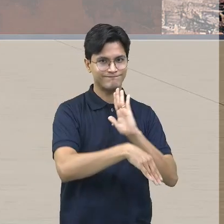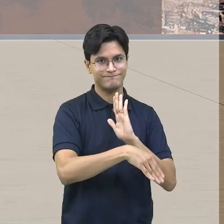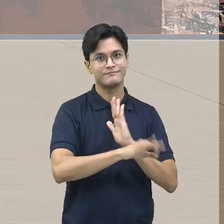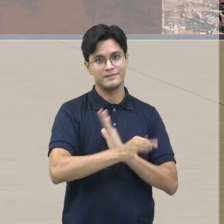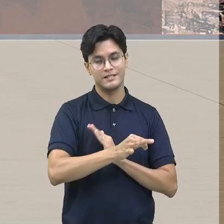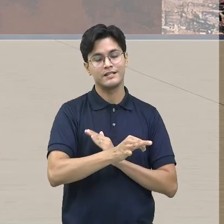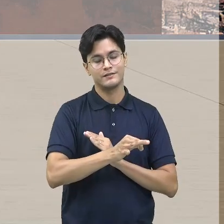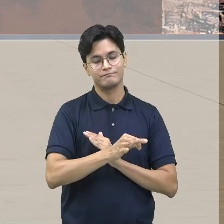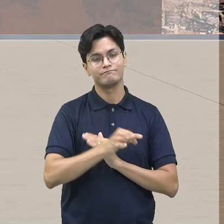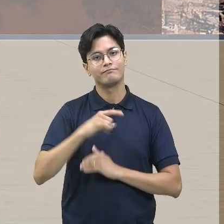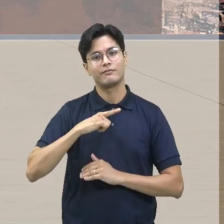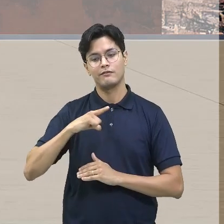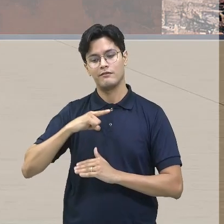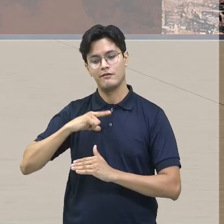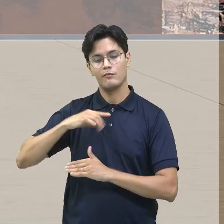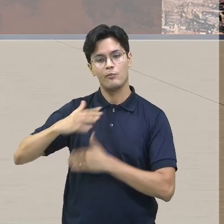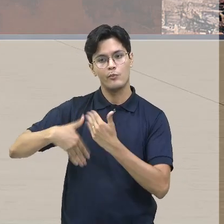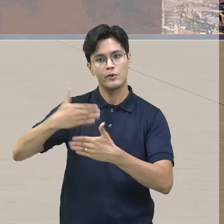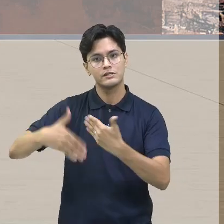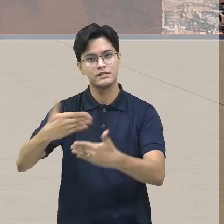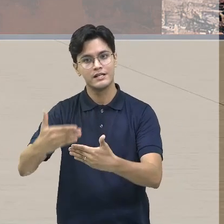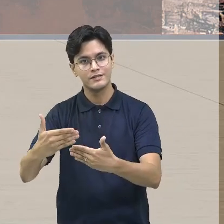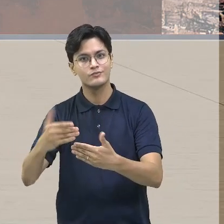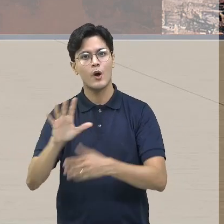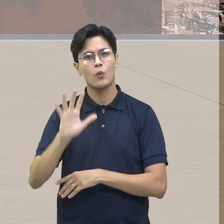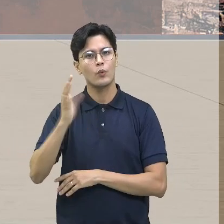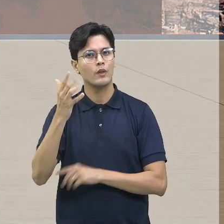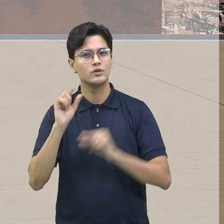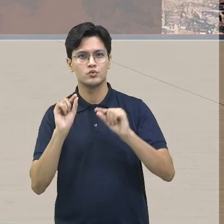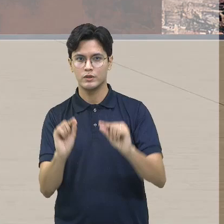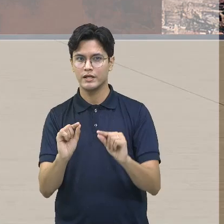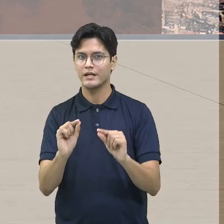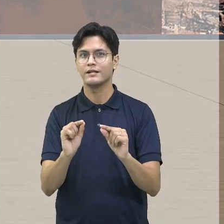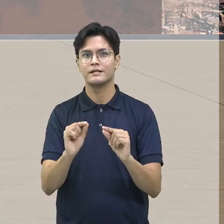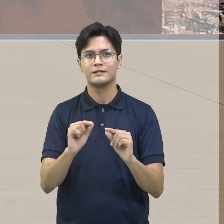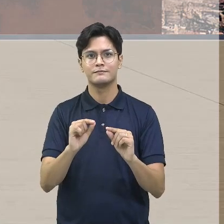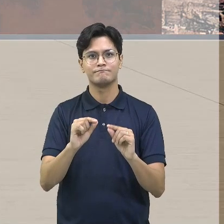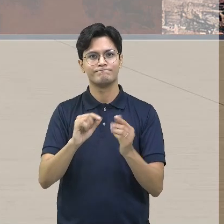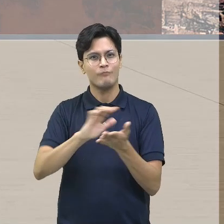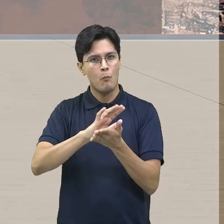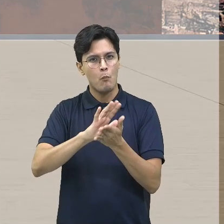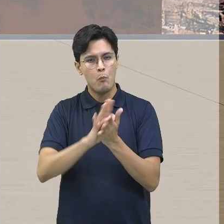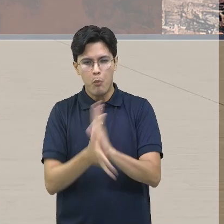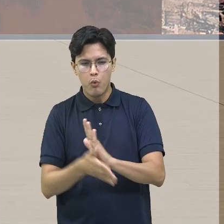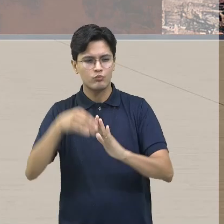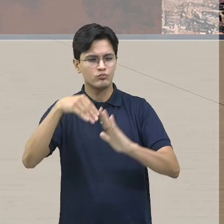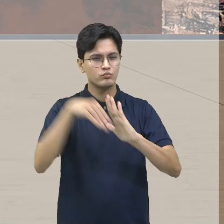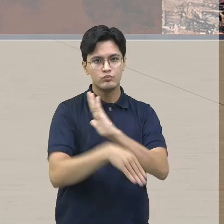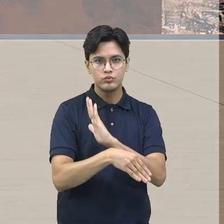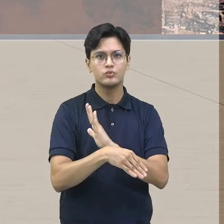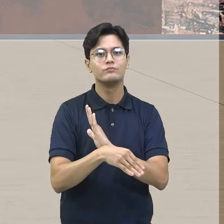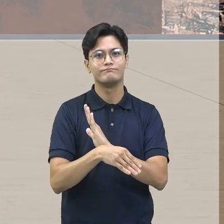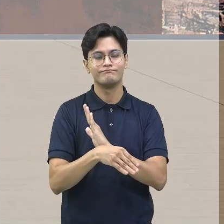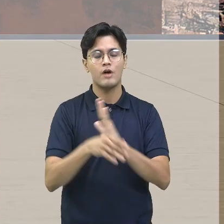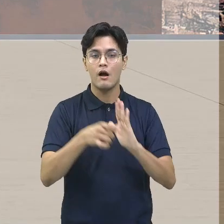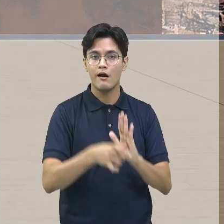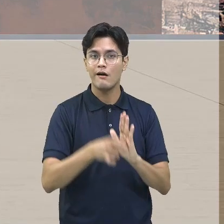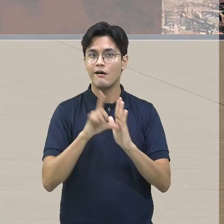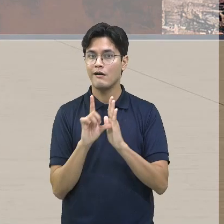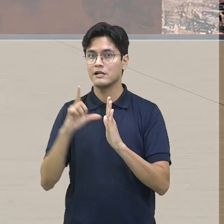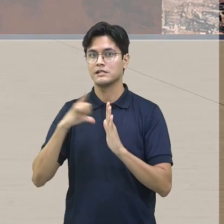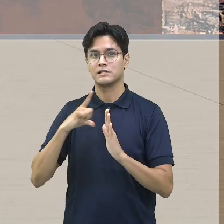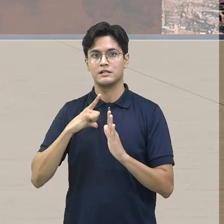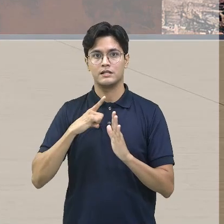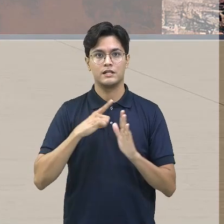processo você tem justamente o colapso do império. O poder que antes emanava